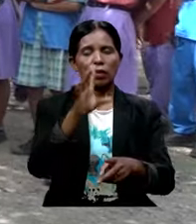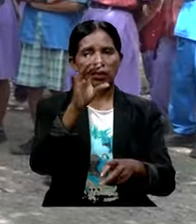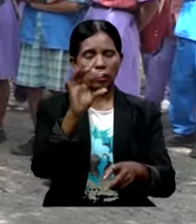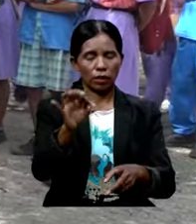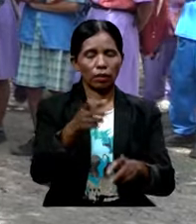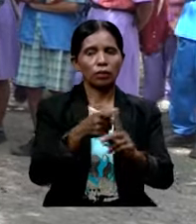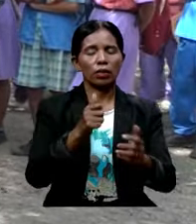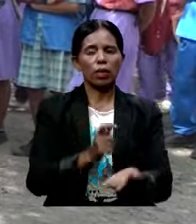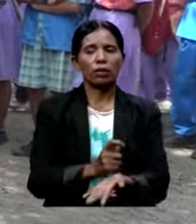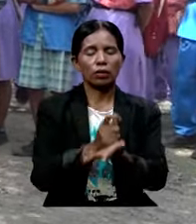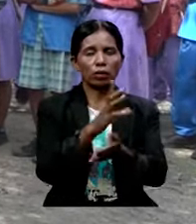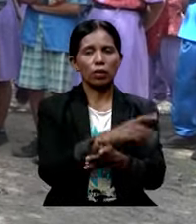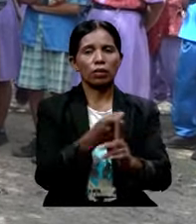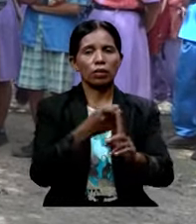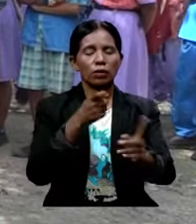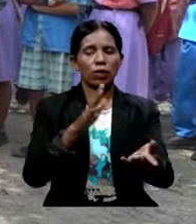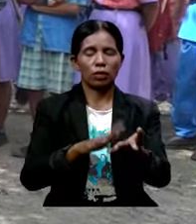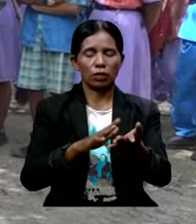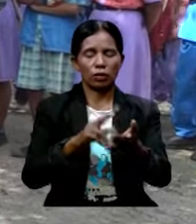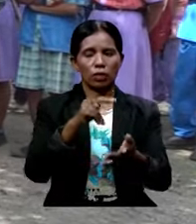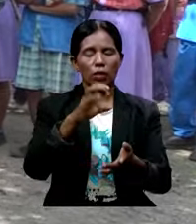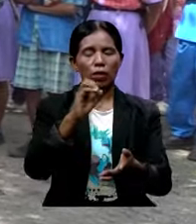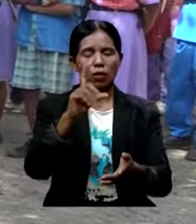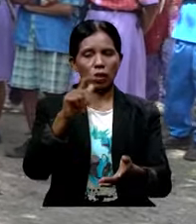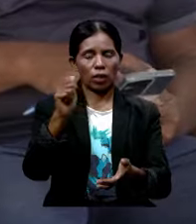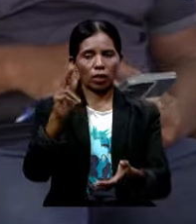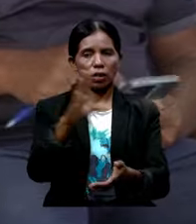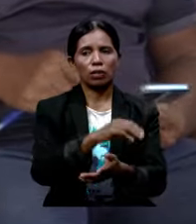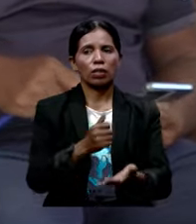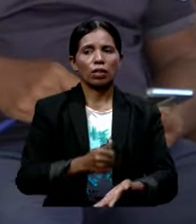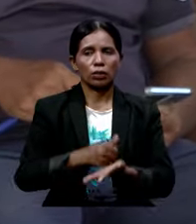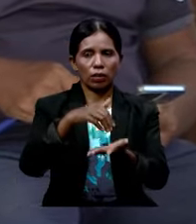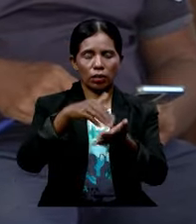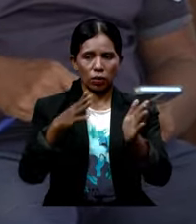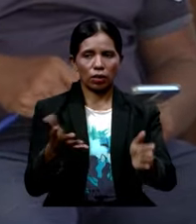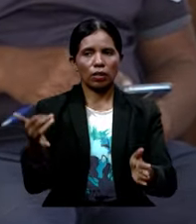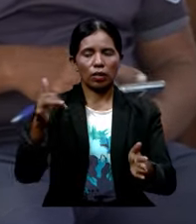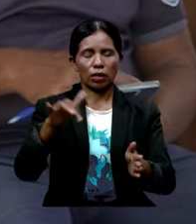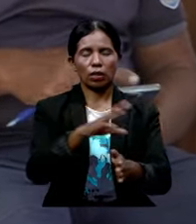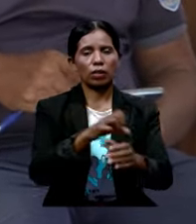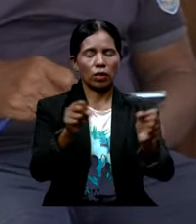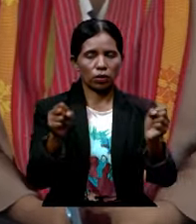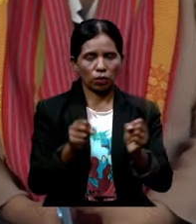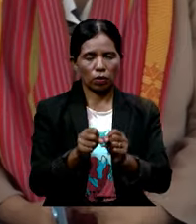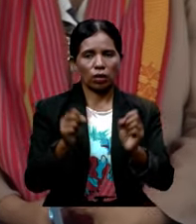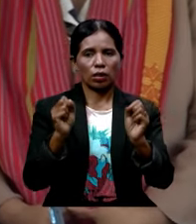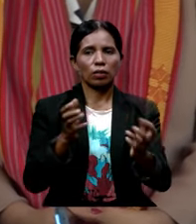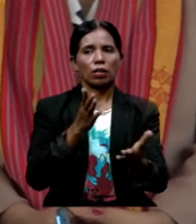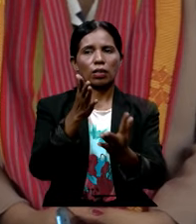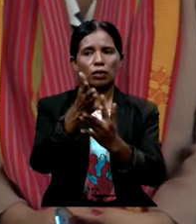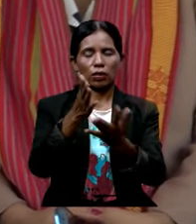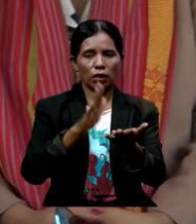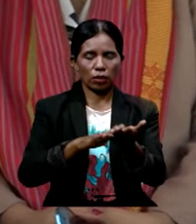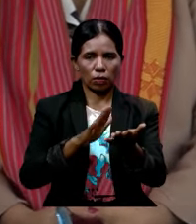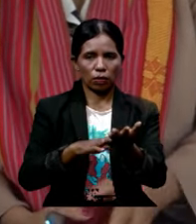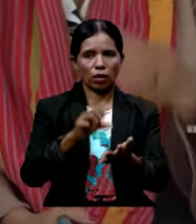be mak paralelo husi Escola Nicolau Lobato Dili hodi facilita estudante sire ia suku refere atu acesso a escola